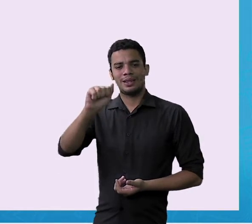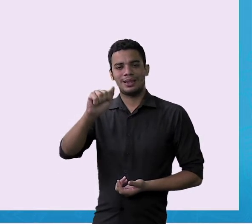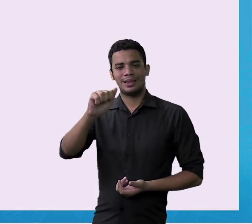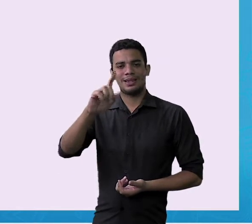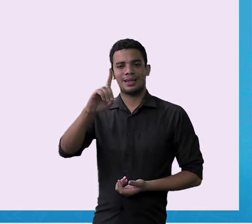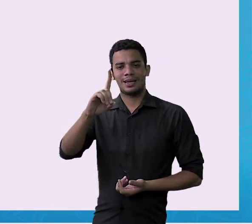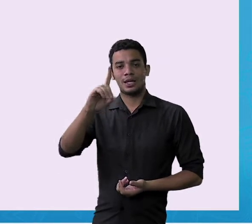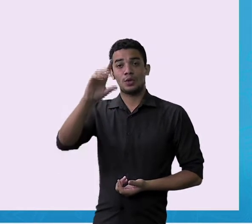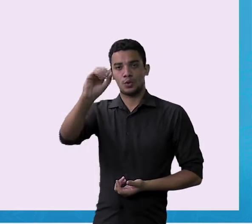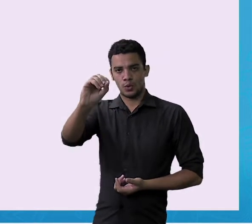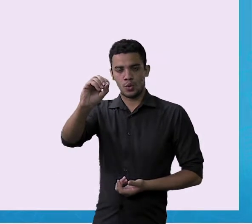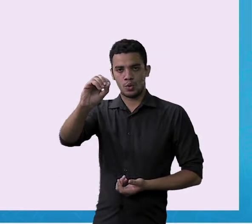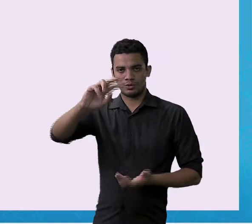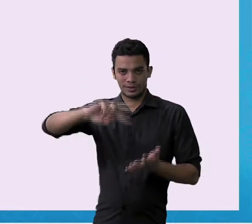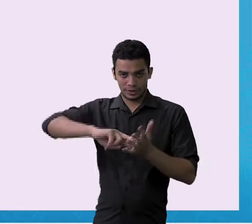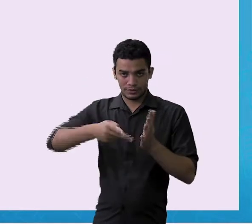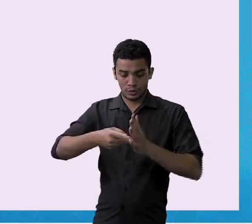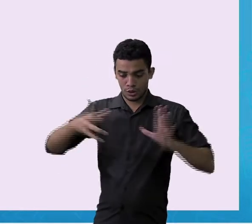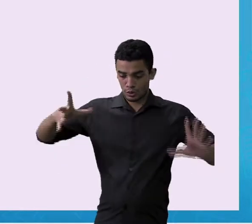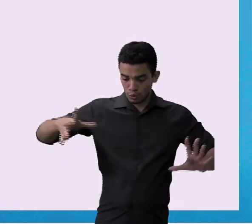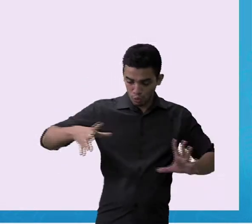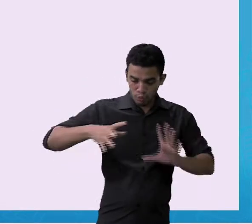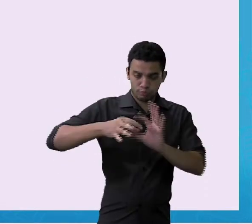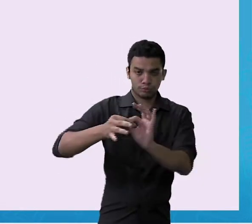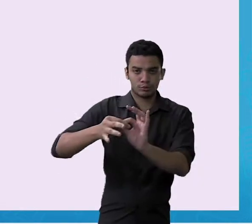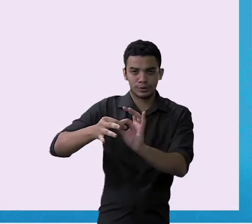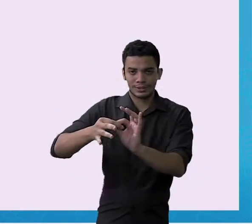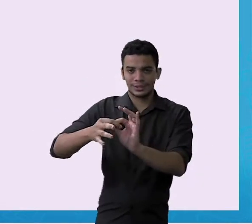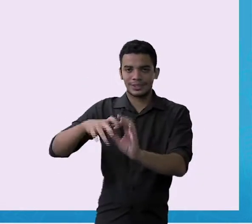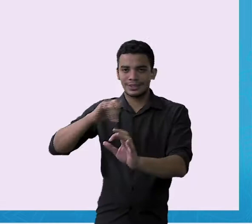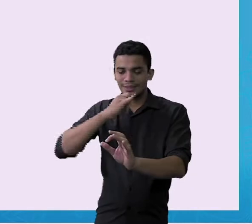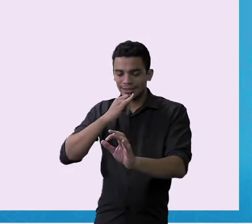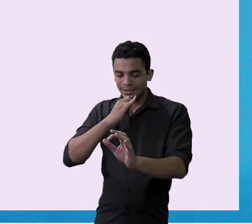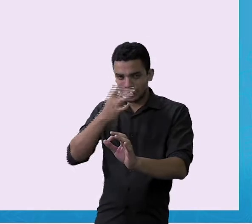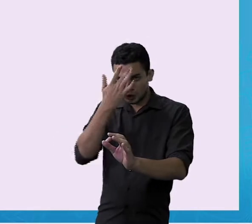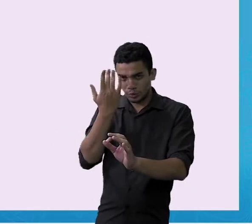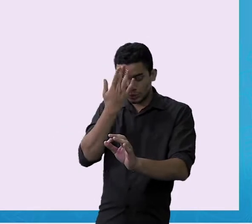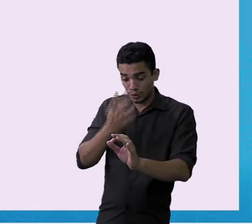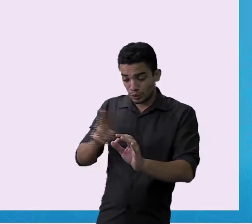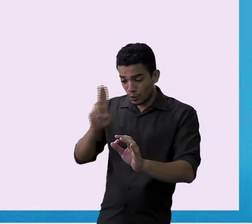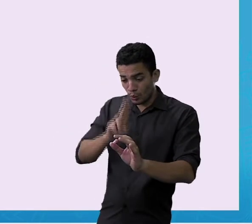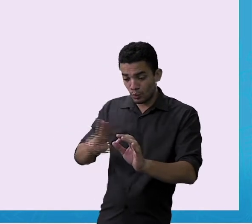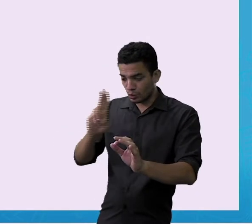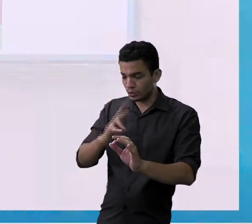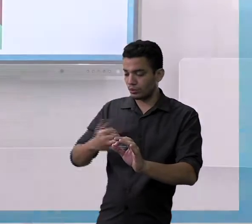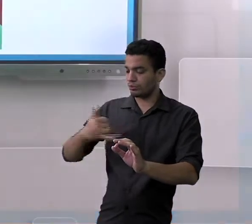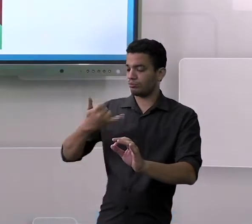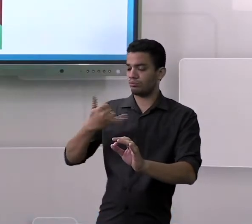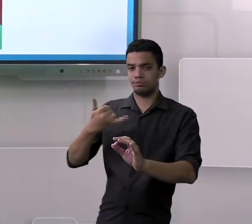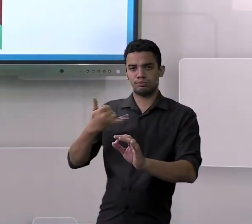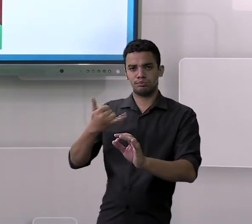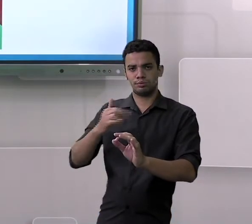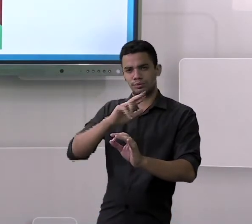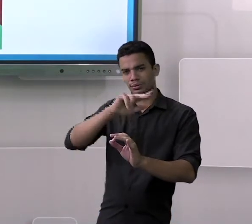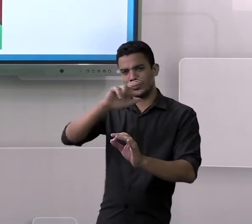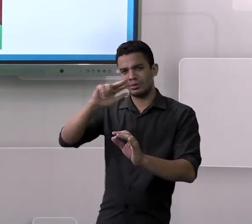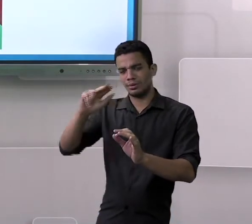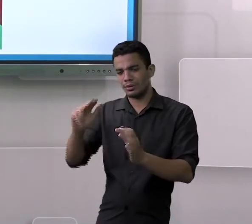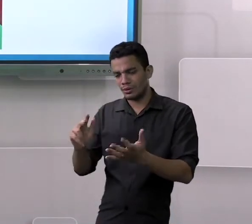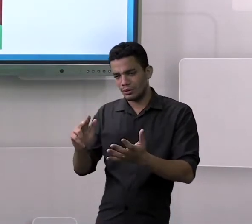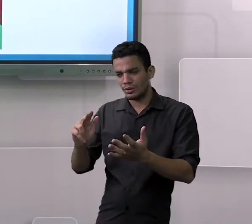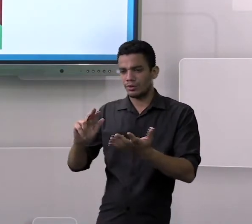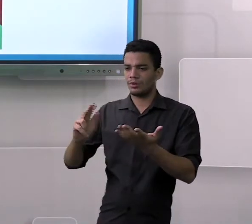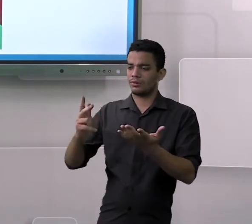Veiculado pelos meios de comunicação de massa. O que isso quer dizer?